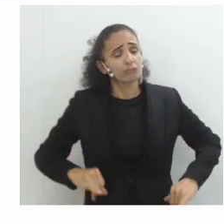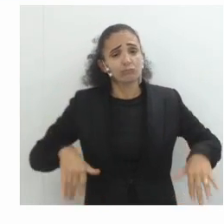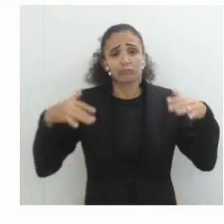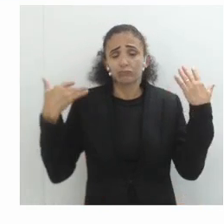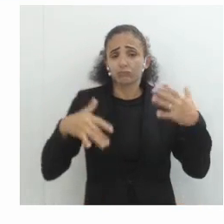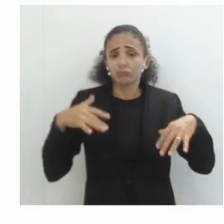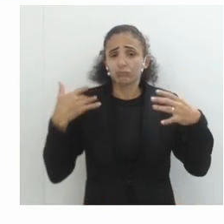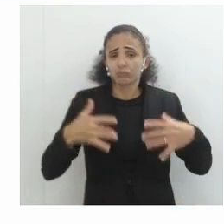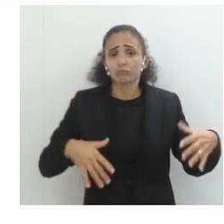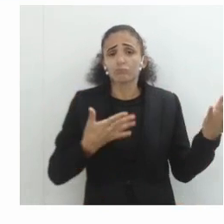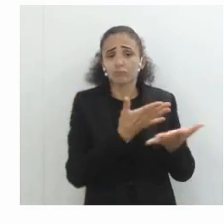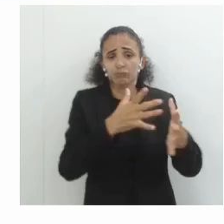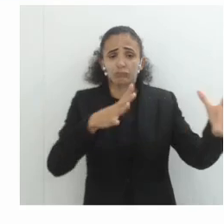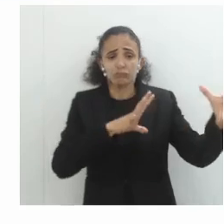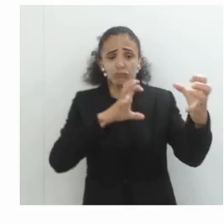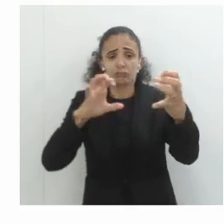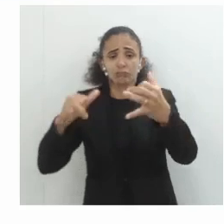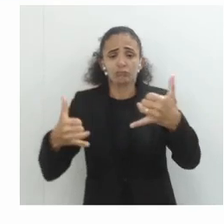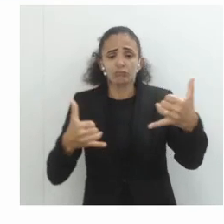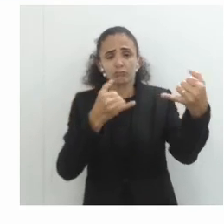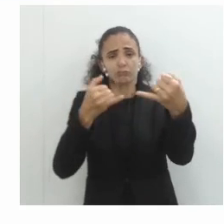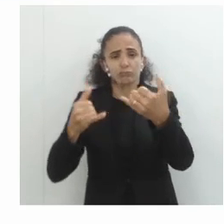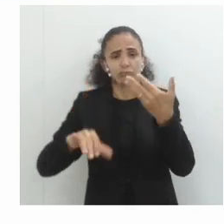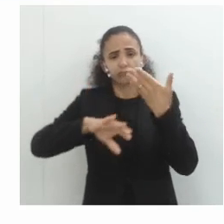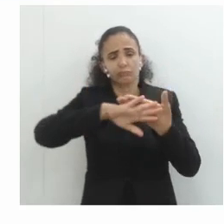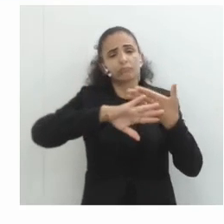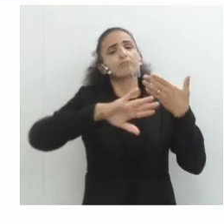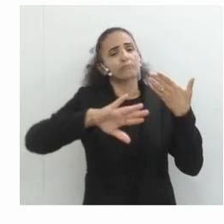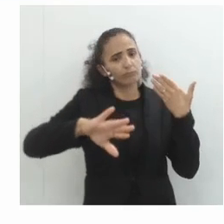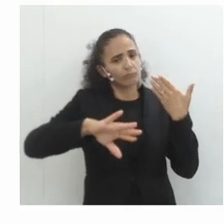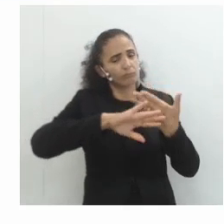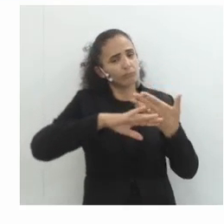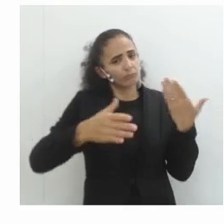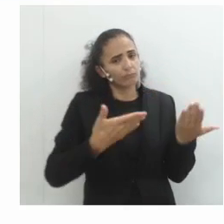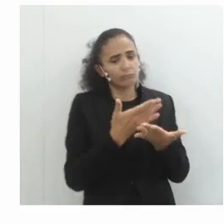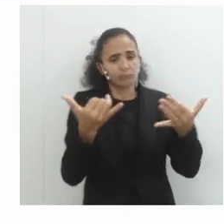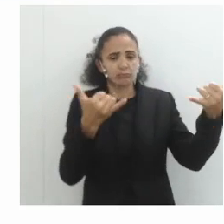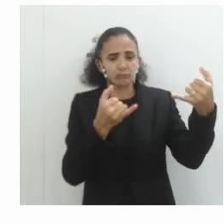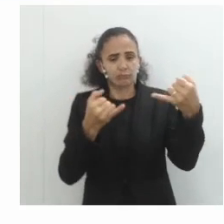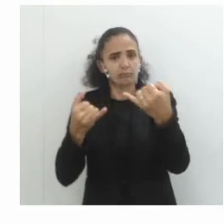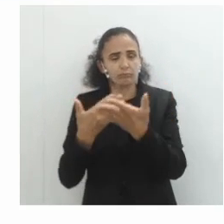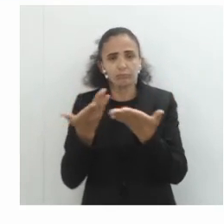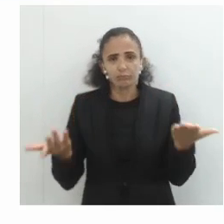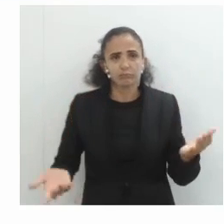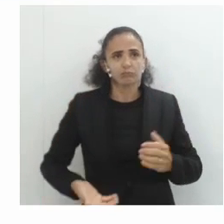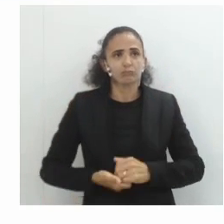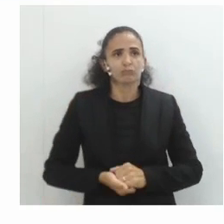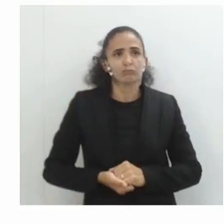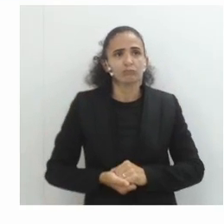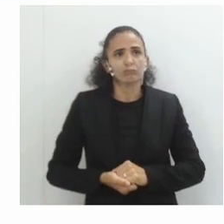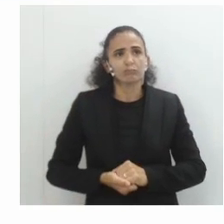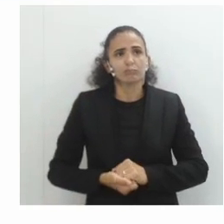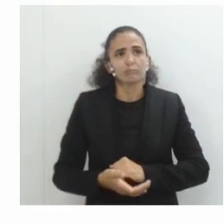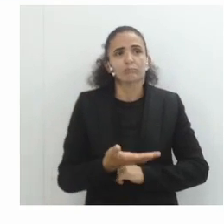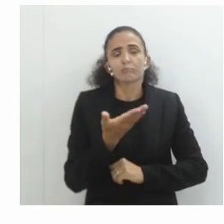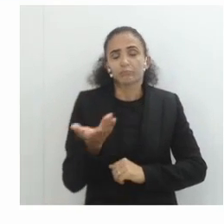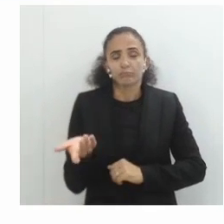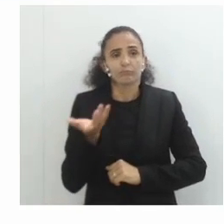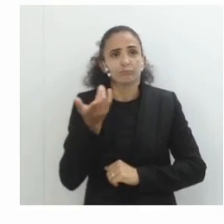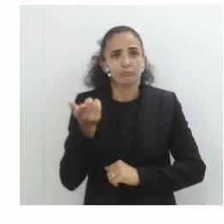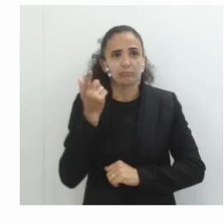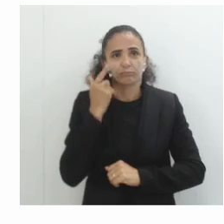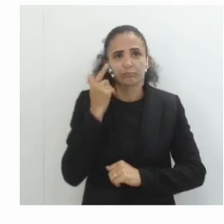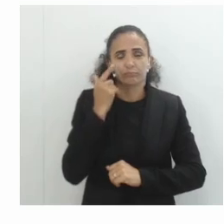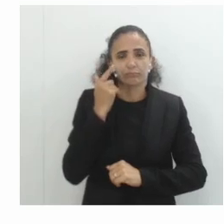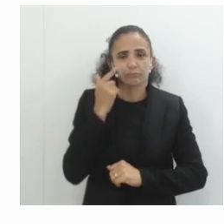esses impactos desses movimentos separatistas, principalmente quando se tem arma, tá bem? E aí eu trouxe também